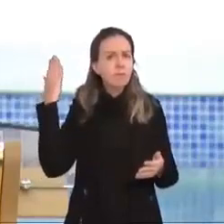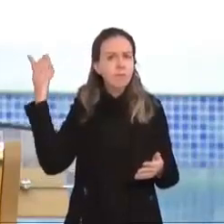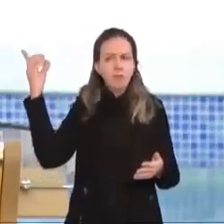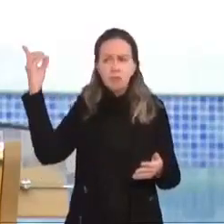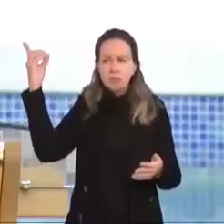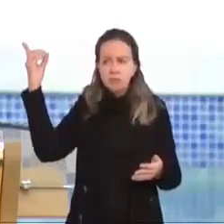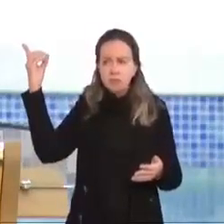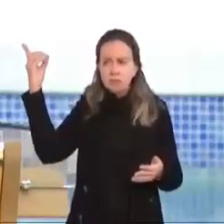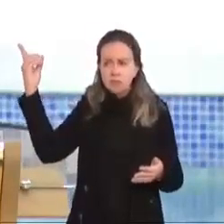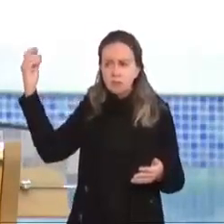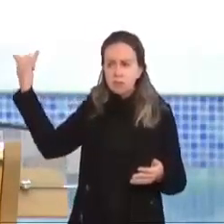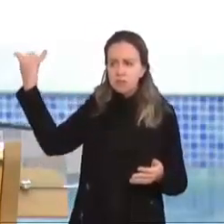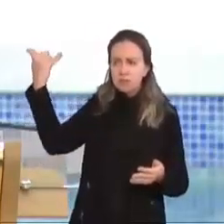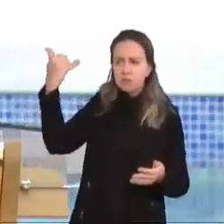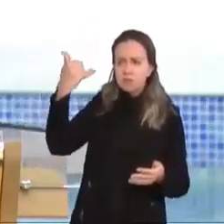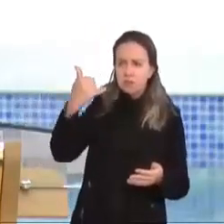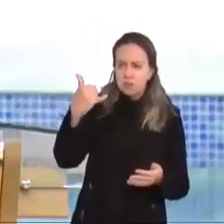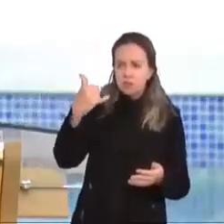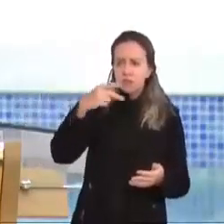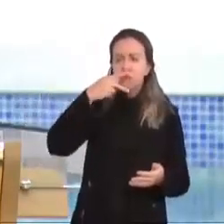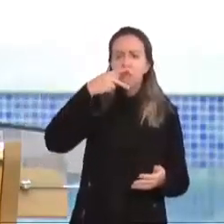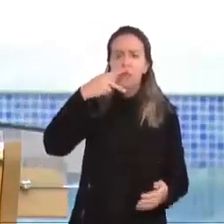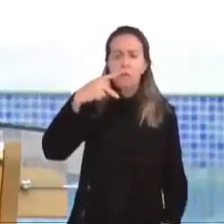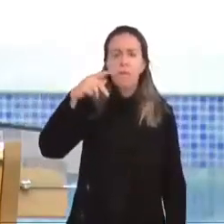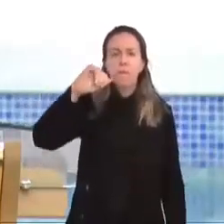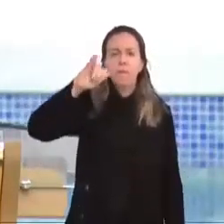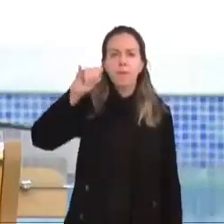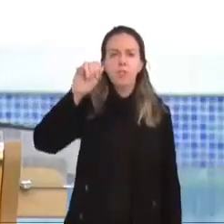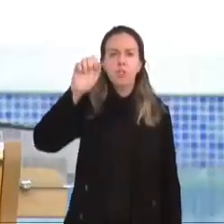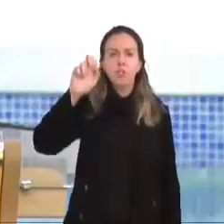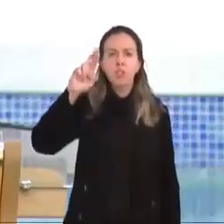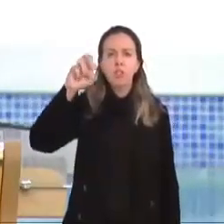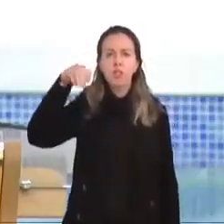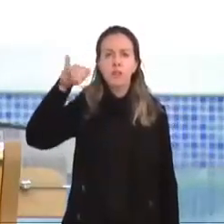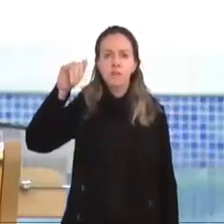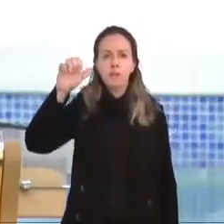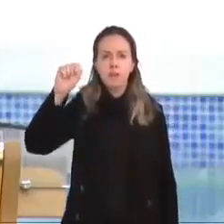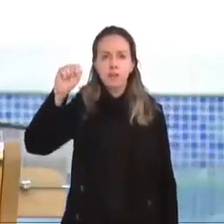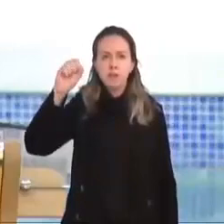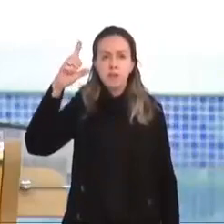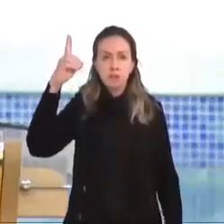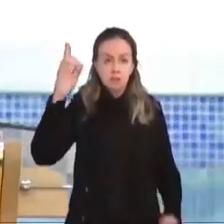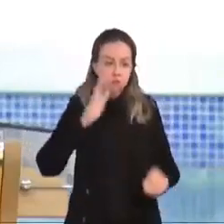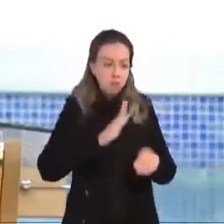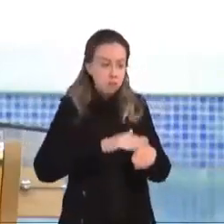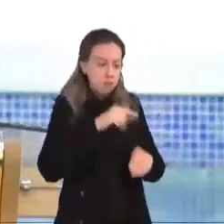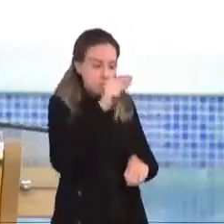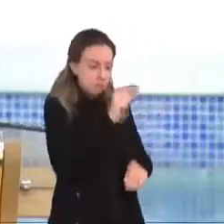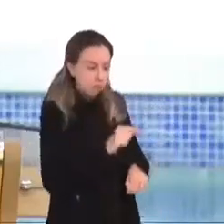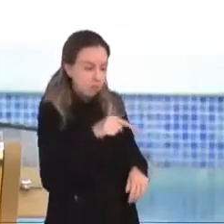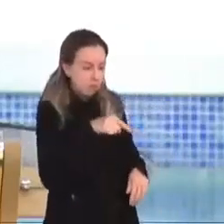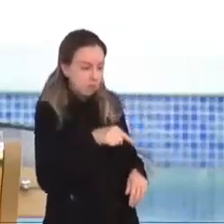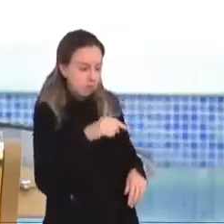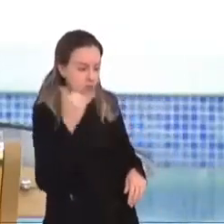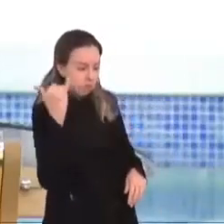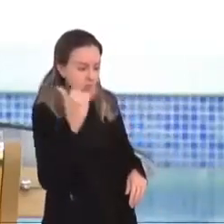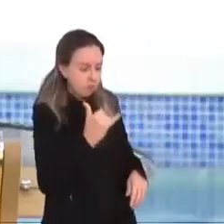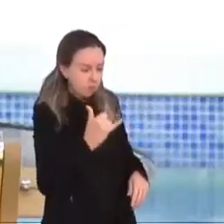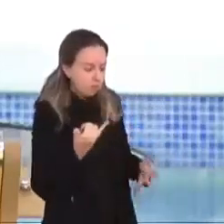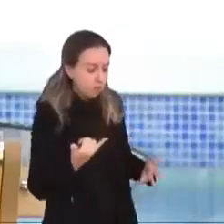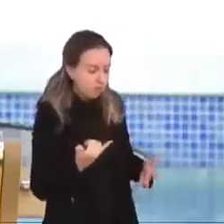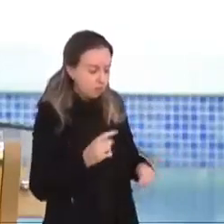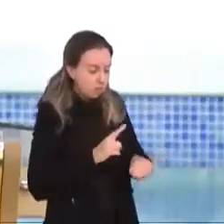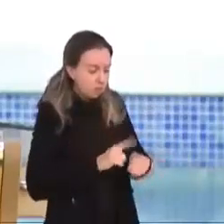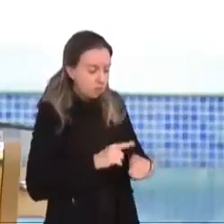falou isto ao profeta? Porque eu preciso entender que estas palavras, tão conhecidas,